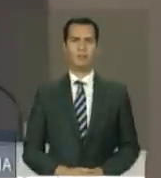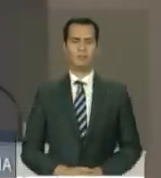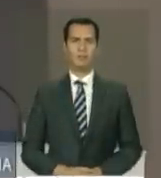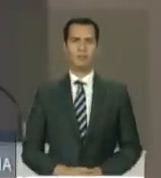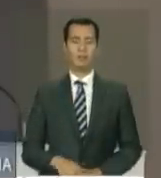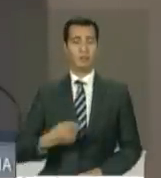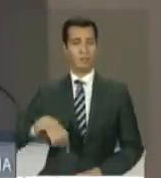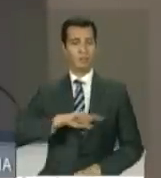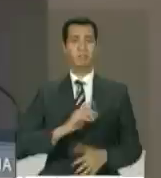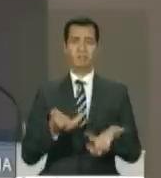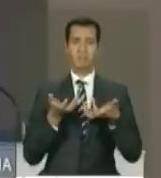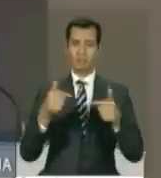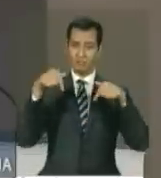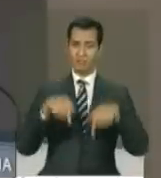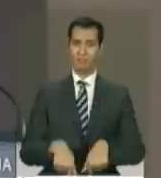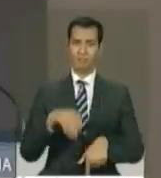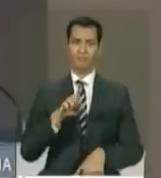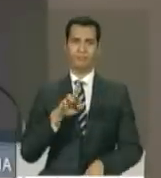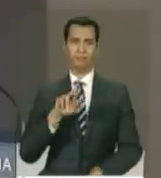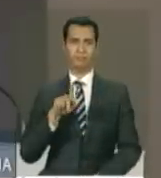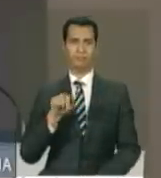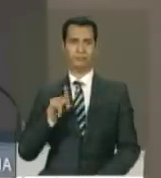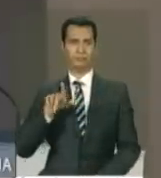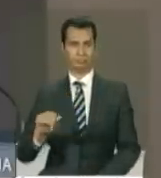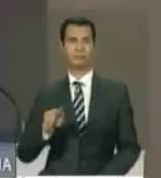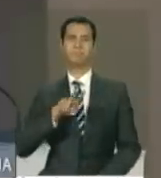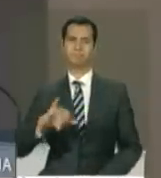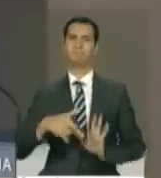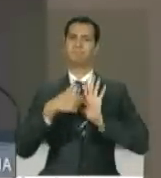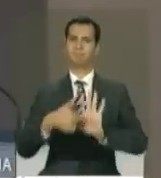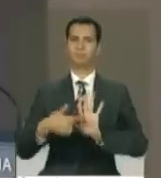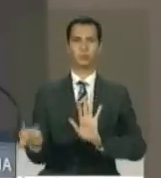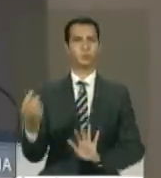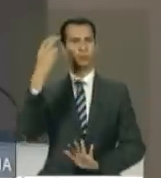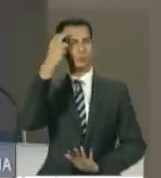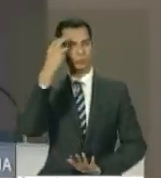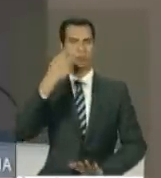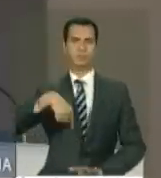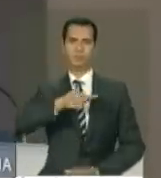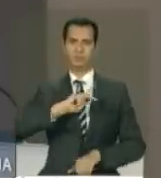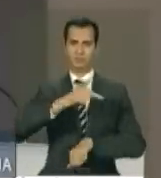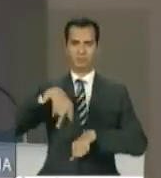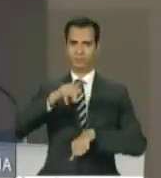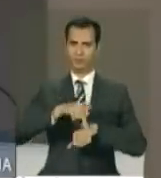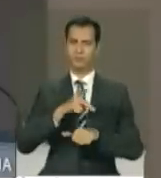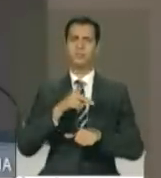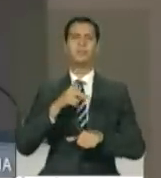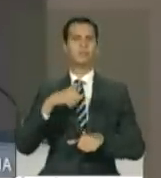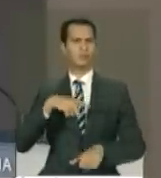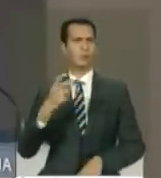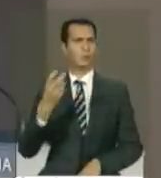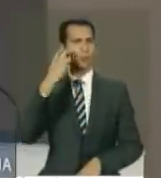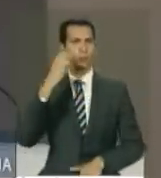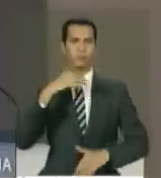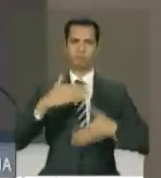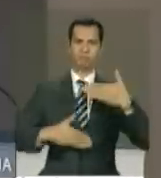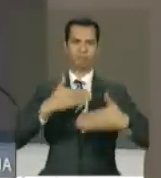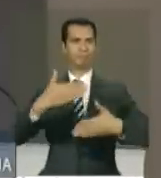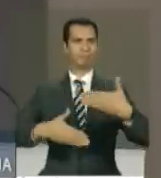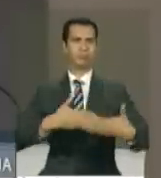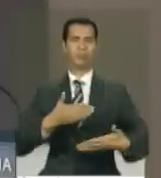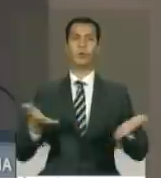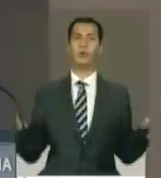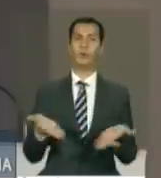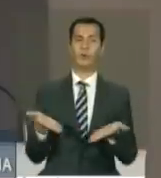aqui, na Europalha, um pouco dessa cultura viva em movimento permanente. Hoje,